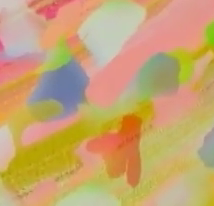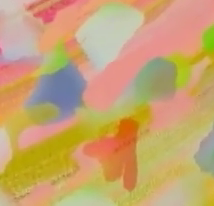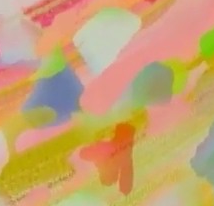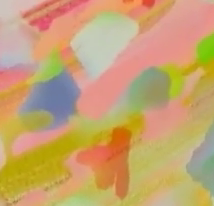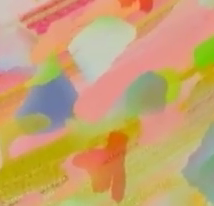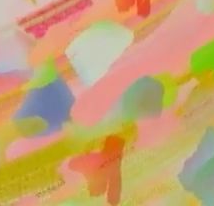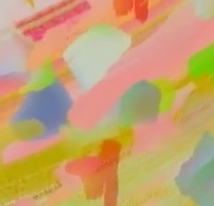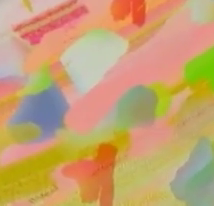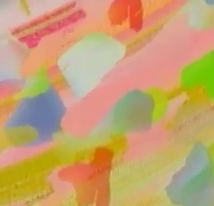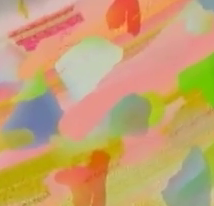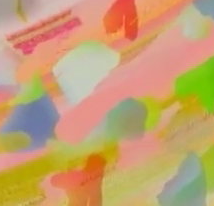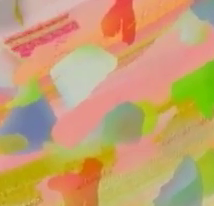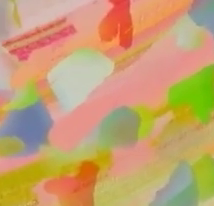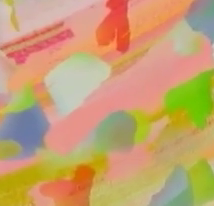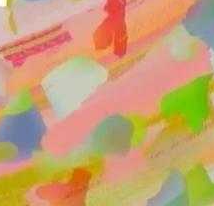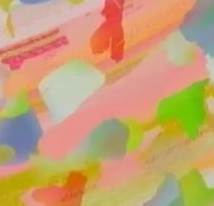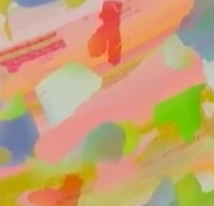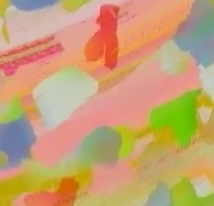Música